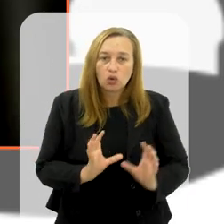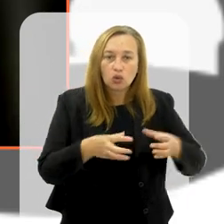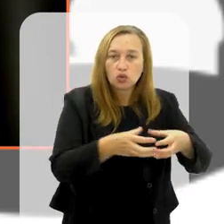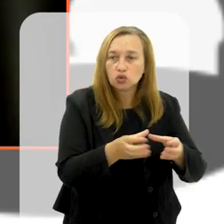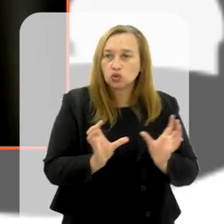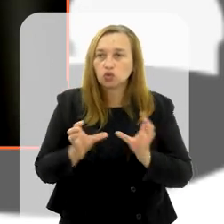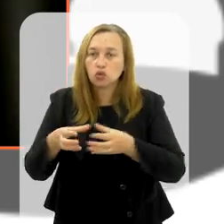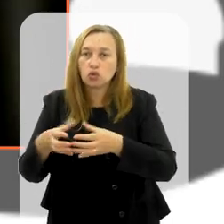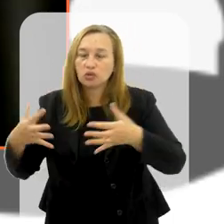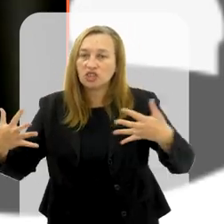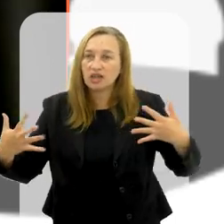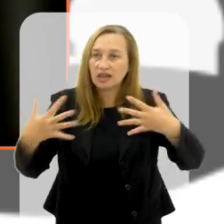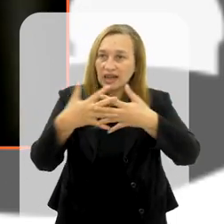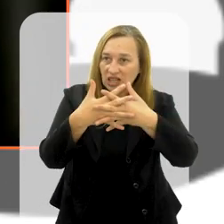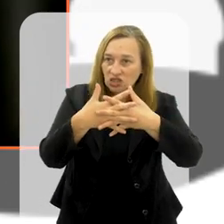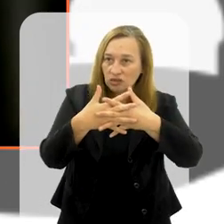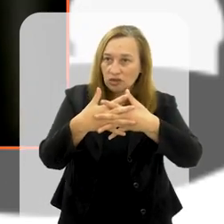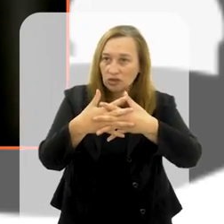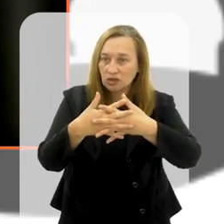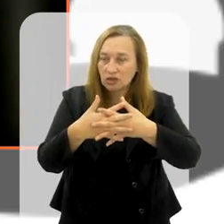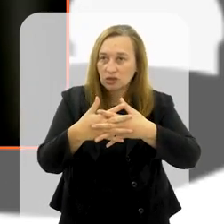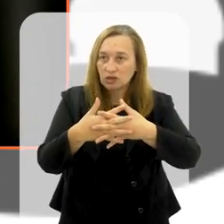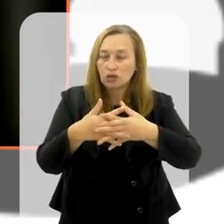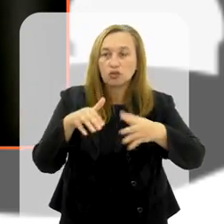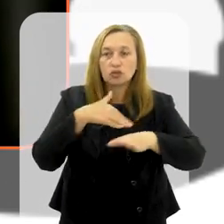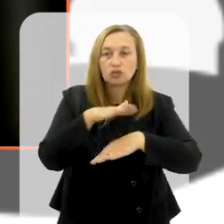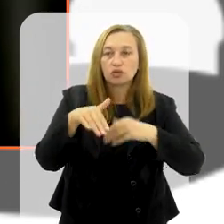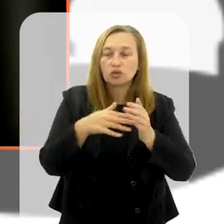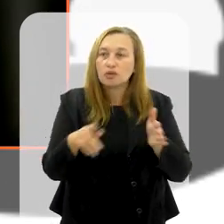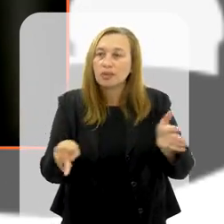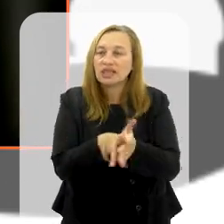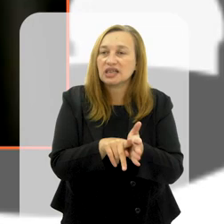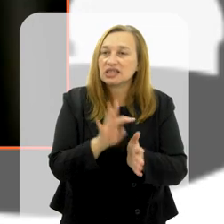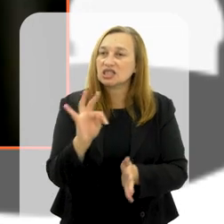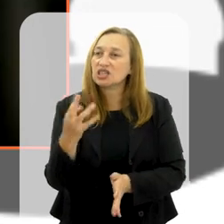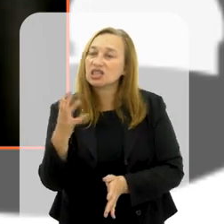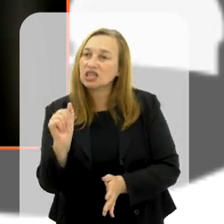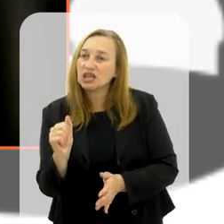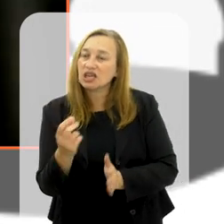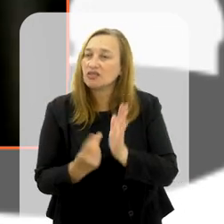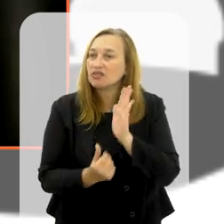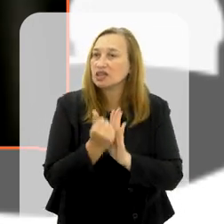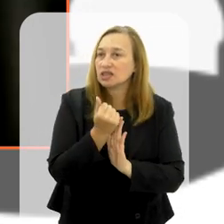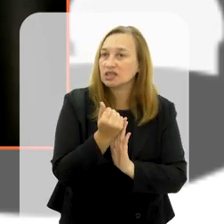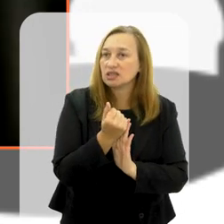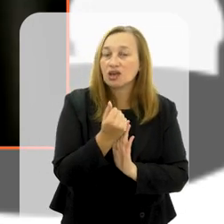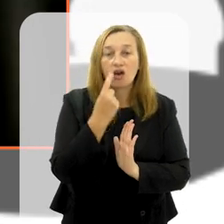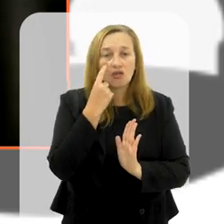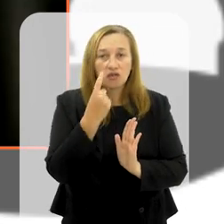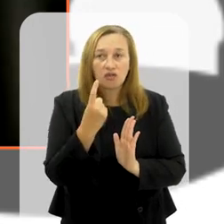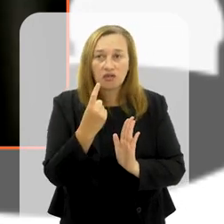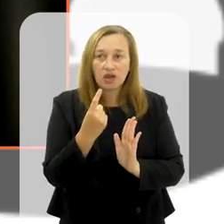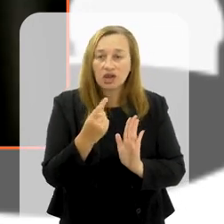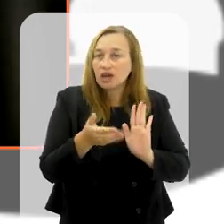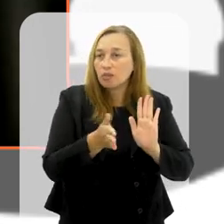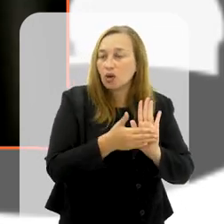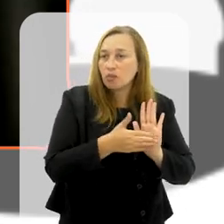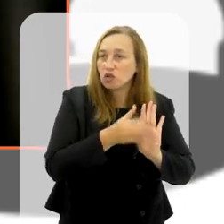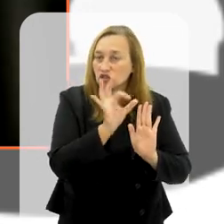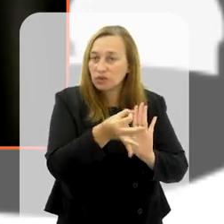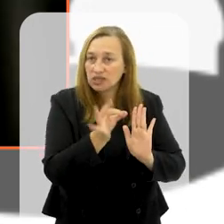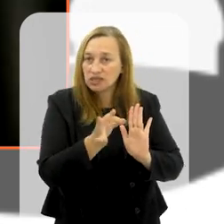de engajamento, eles são autônomos dessas trilhas. Então, a trilha financeira decide a instância máxima para as questões financeiras